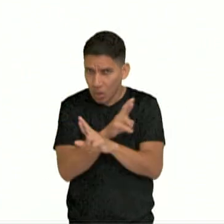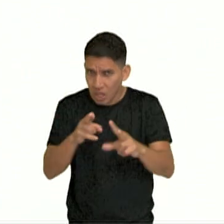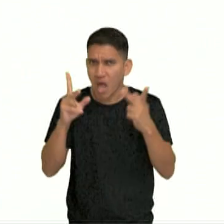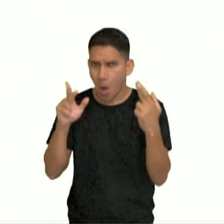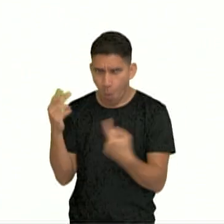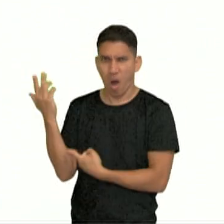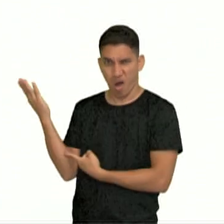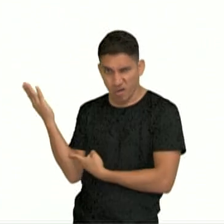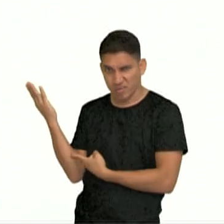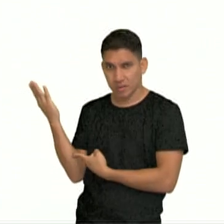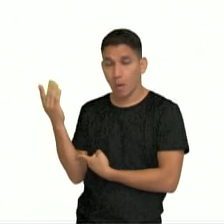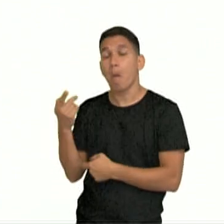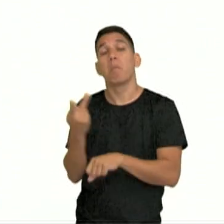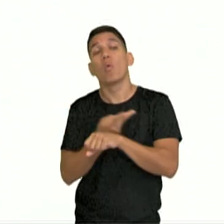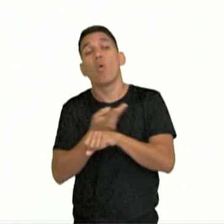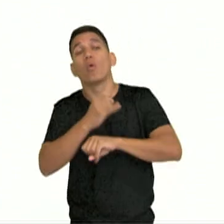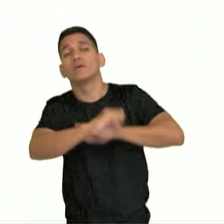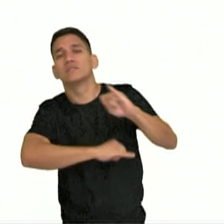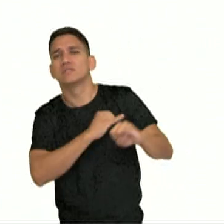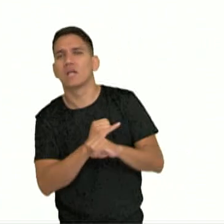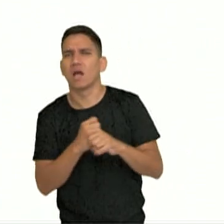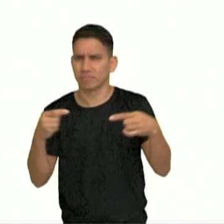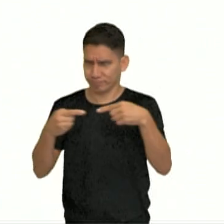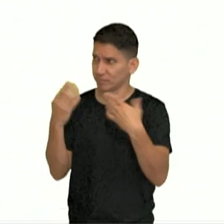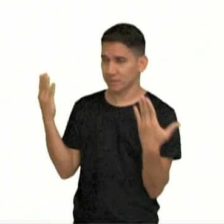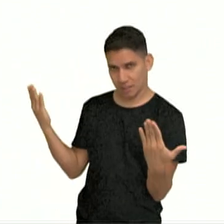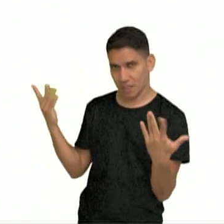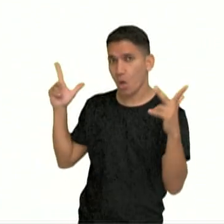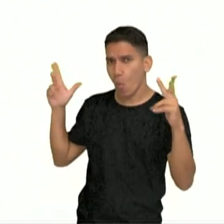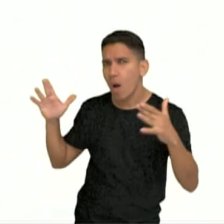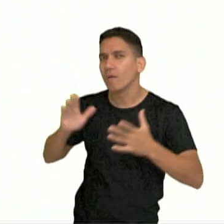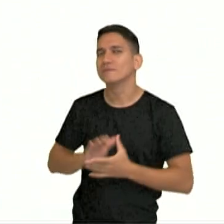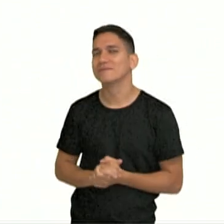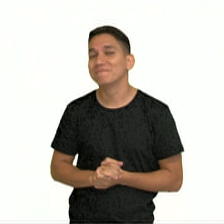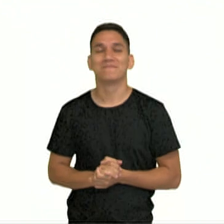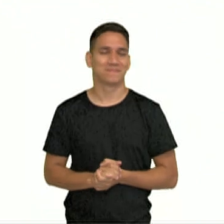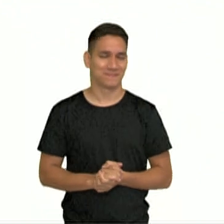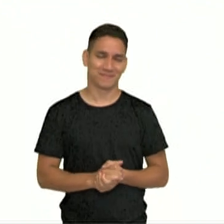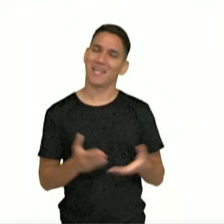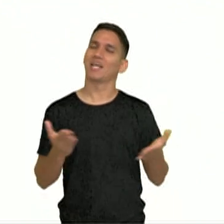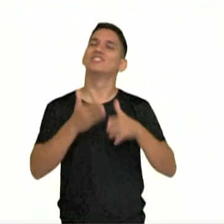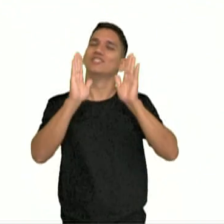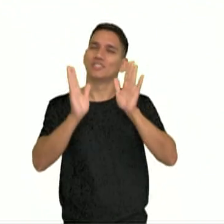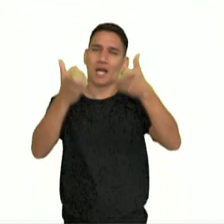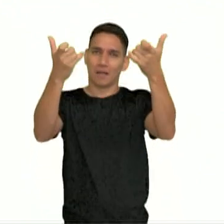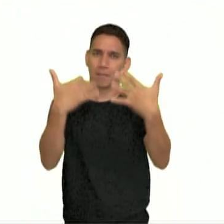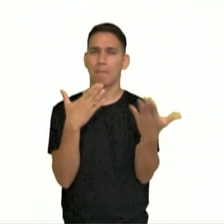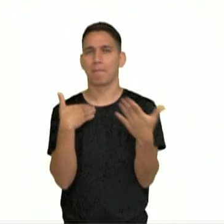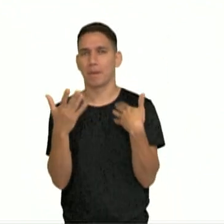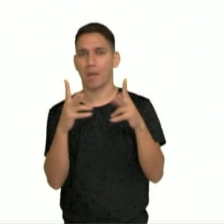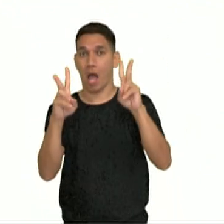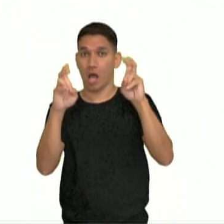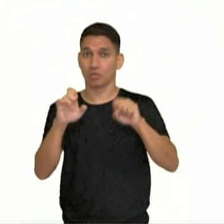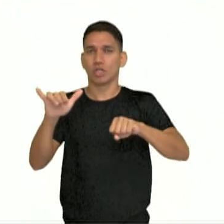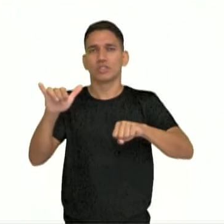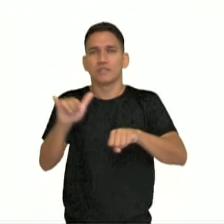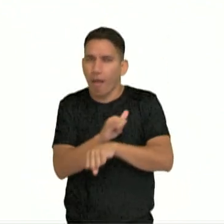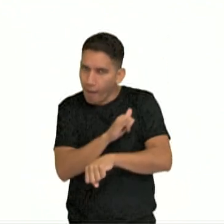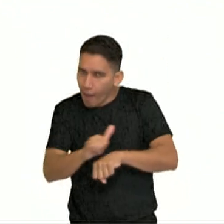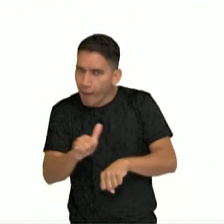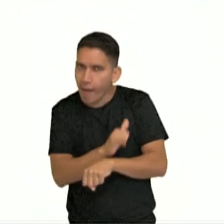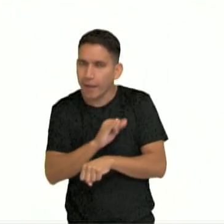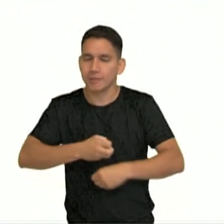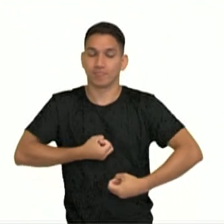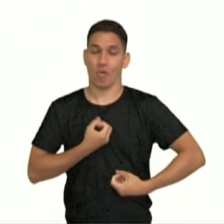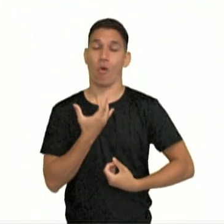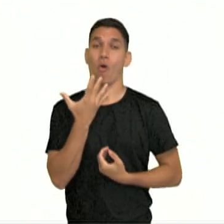Potter e analisem. O que está escrito tem relação com Harry Potter? Agora que nós conversamos um pouquinho sobre a técnica da poesia